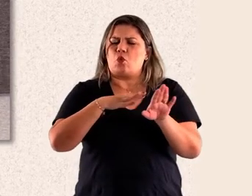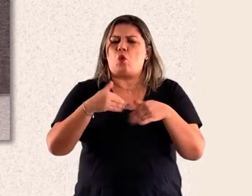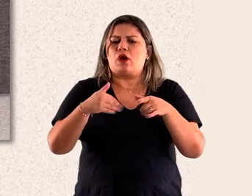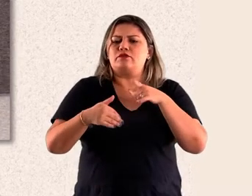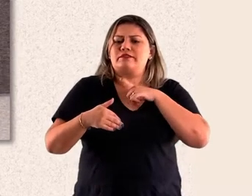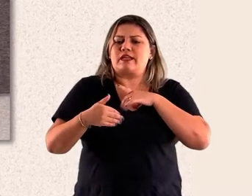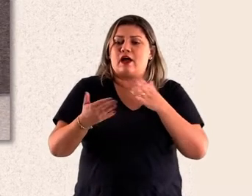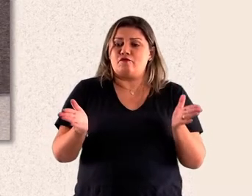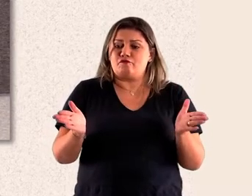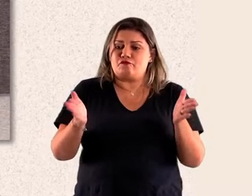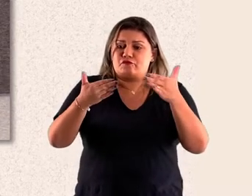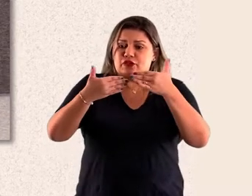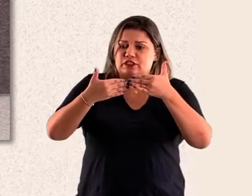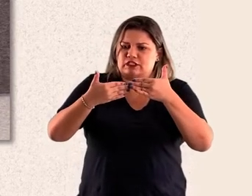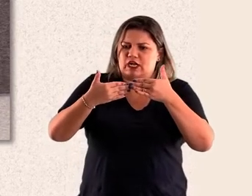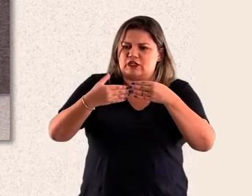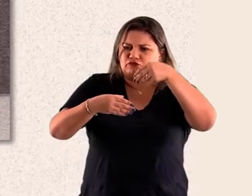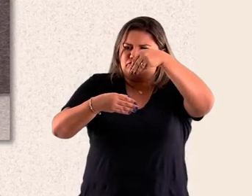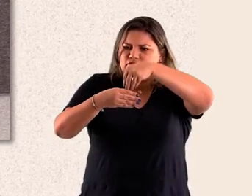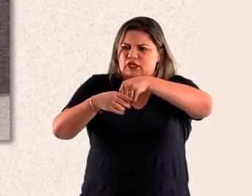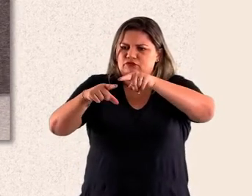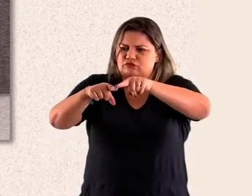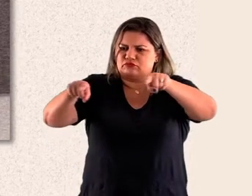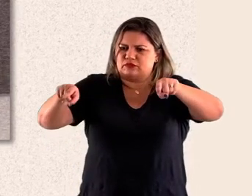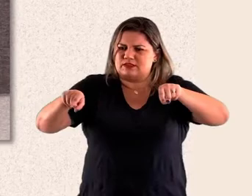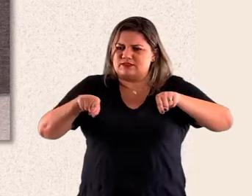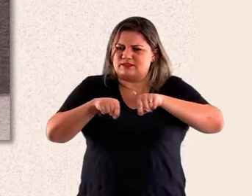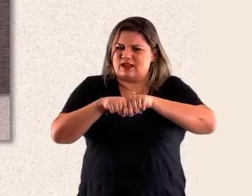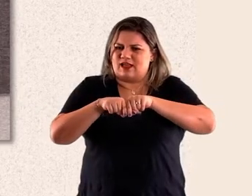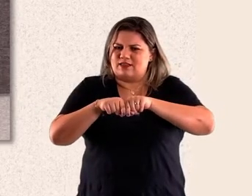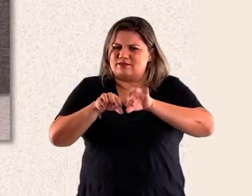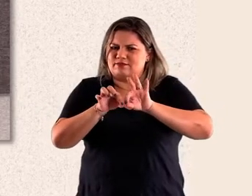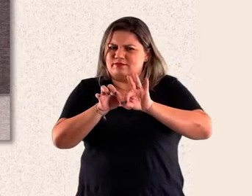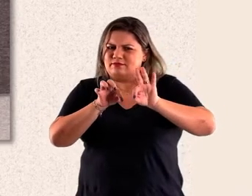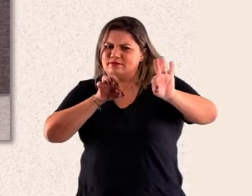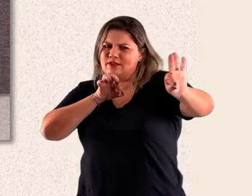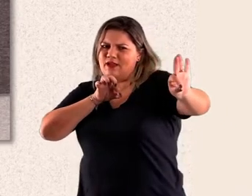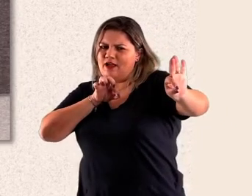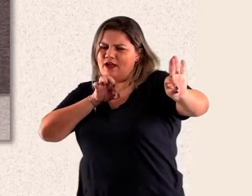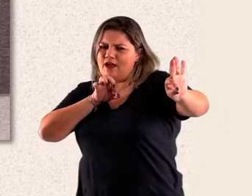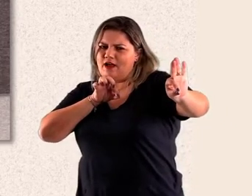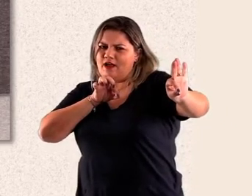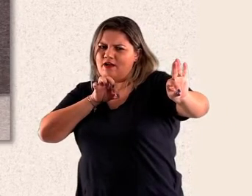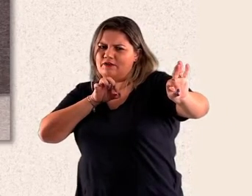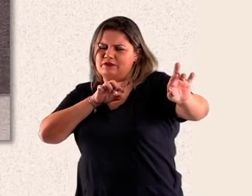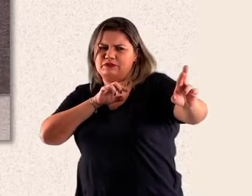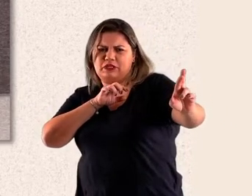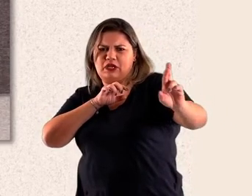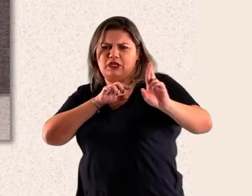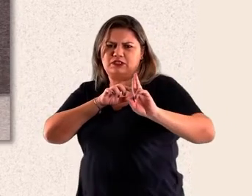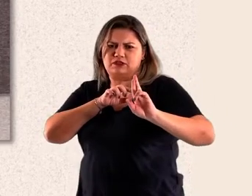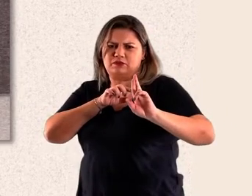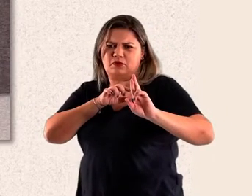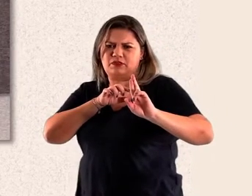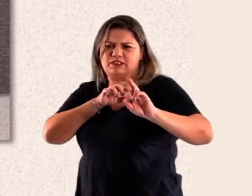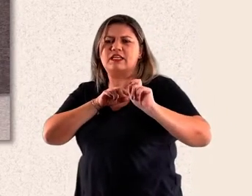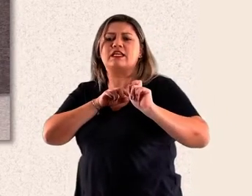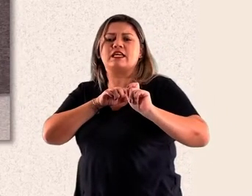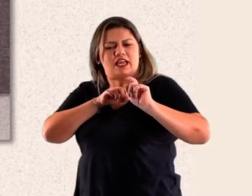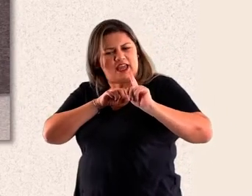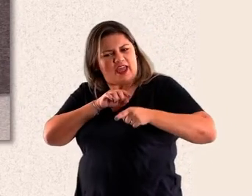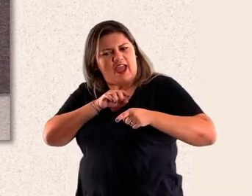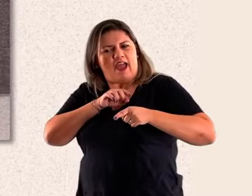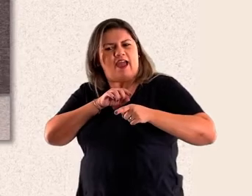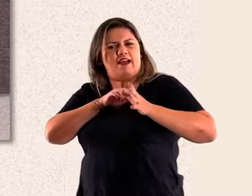e a gente não se aproxima desse resultado que é que é tão rico